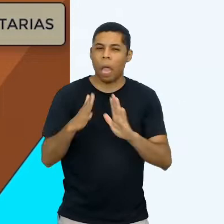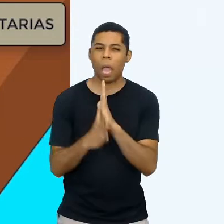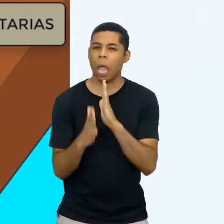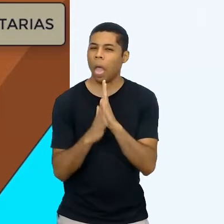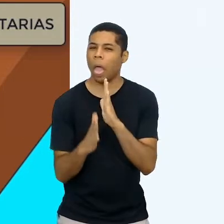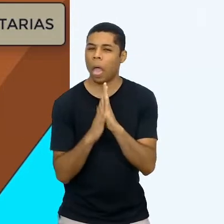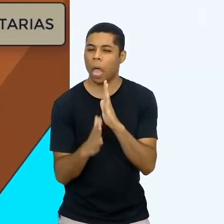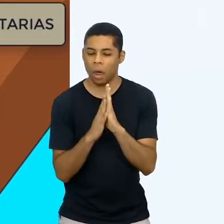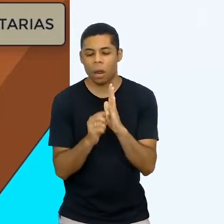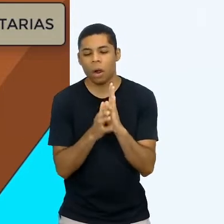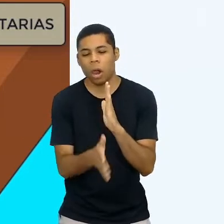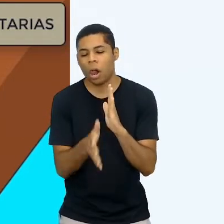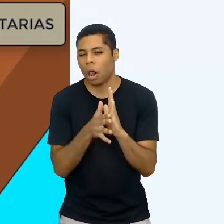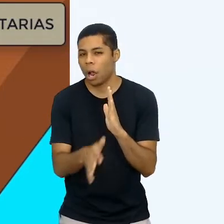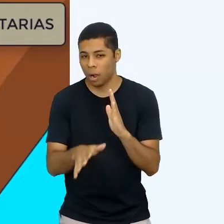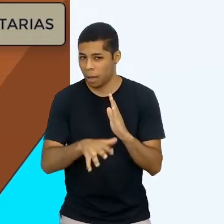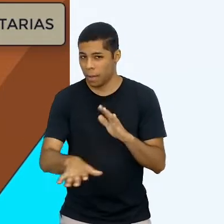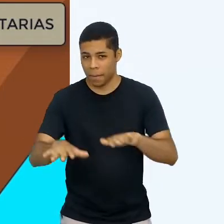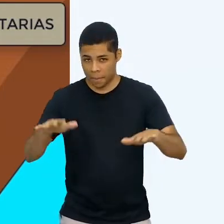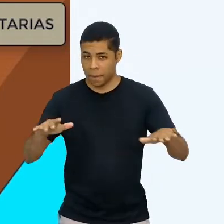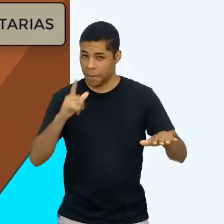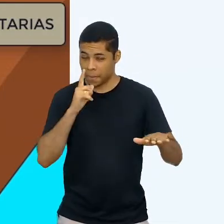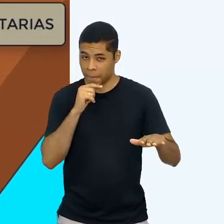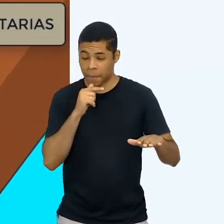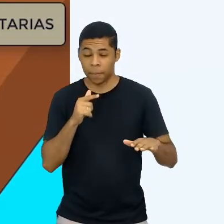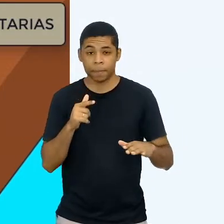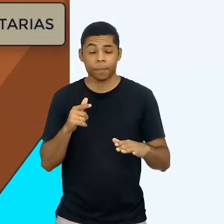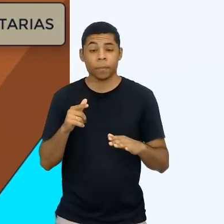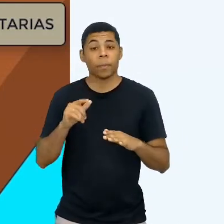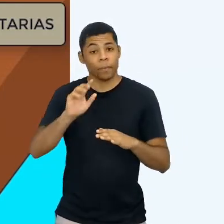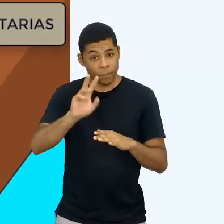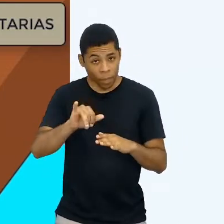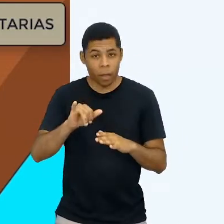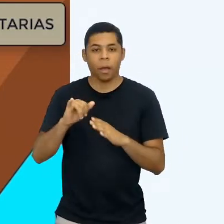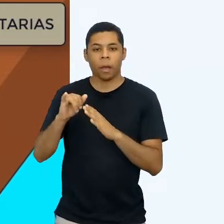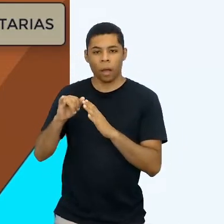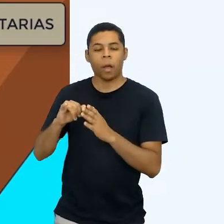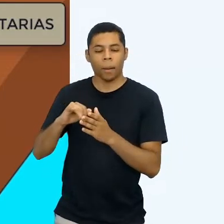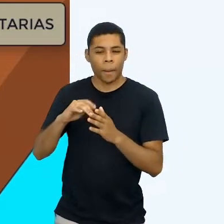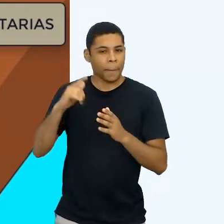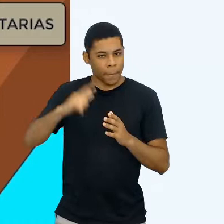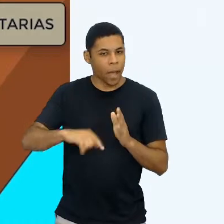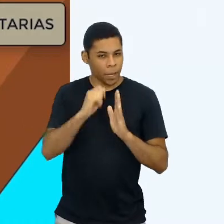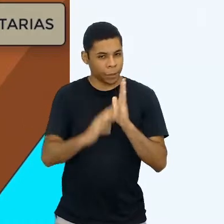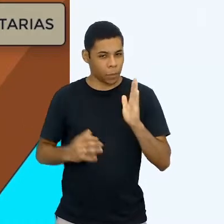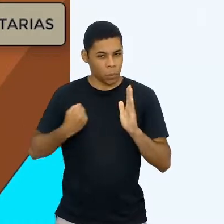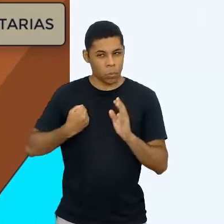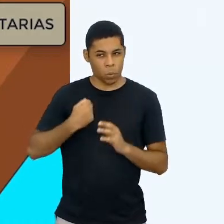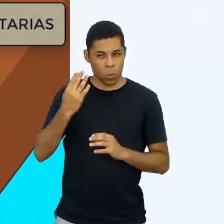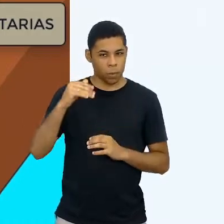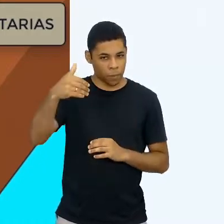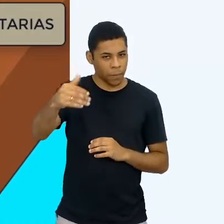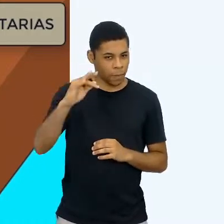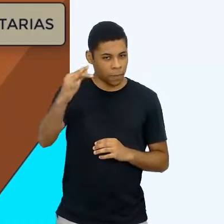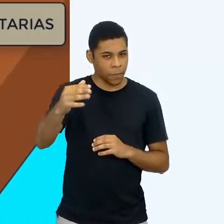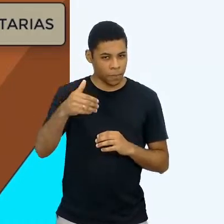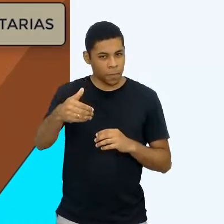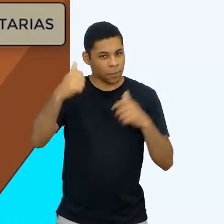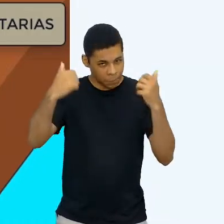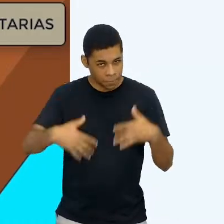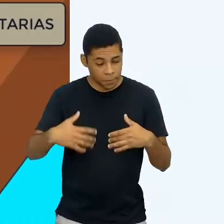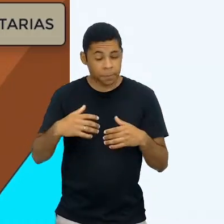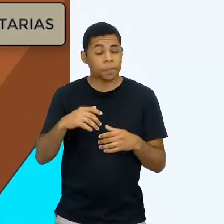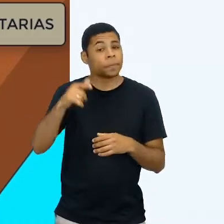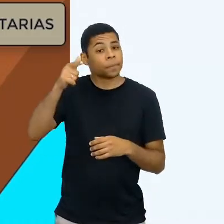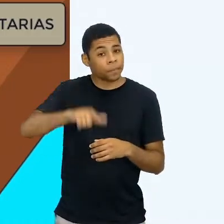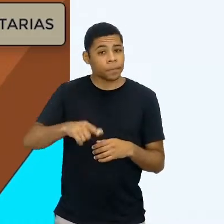ter detalhamentos no decorrer da atividade 4. E aí, novamente, volta um processo de interior da